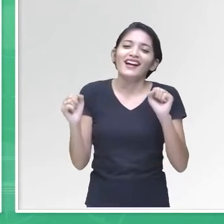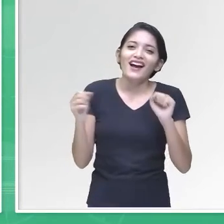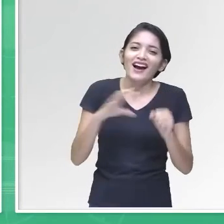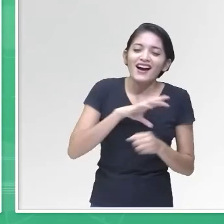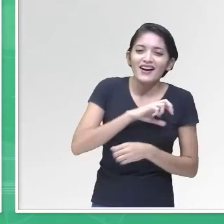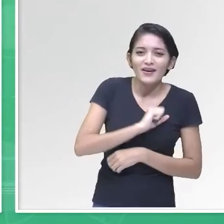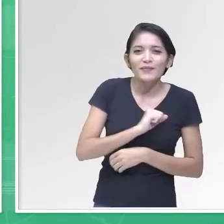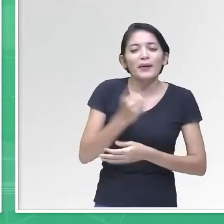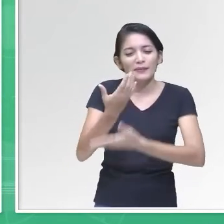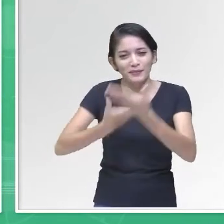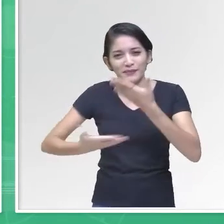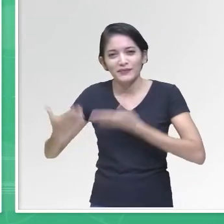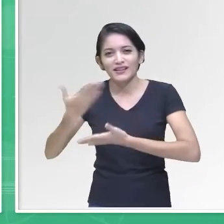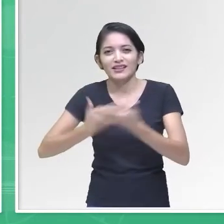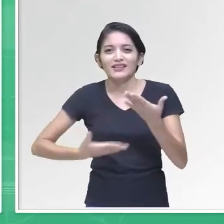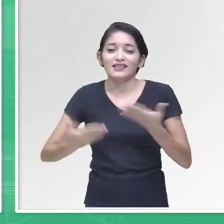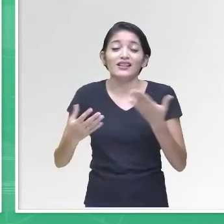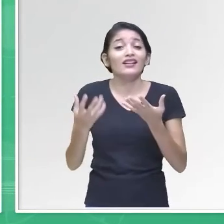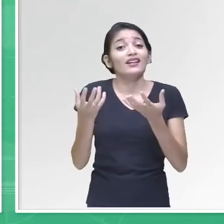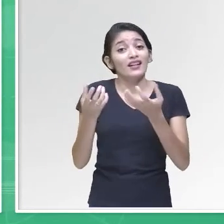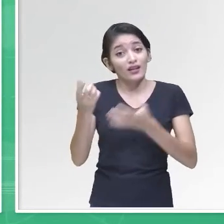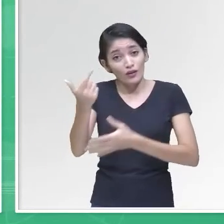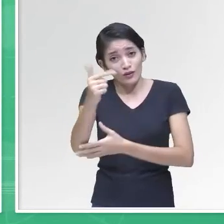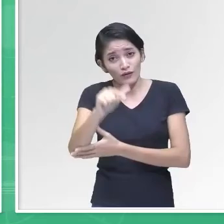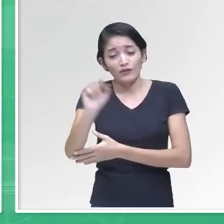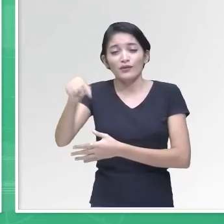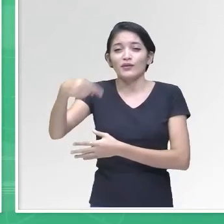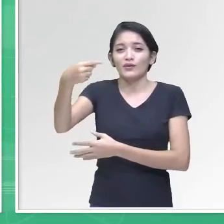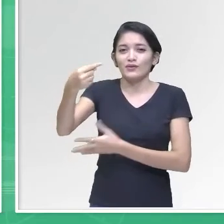adorei a participação e quero vocês aqui na